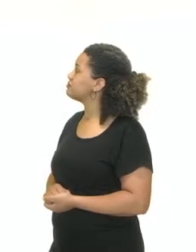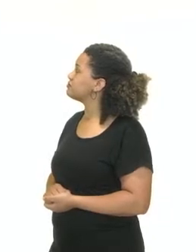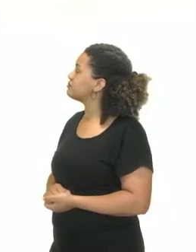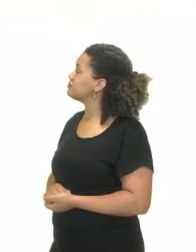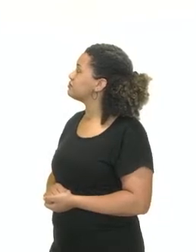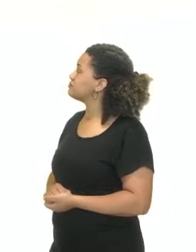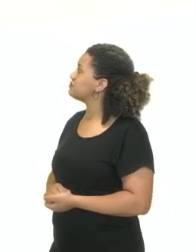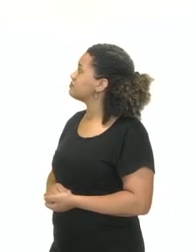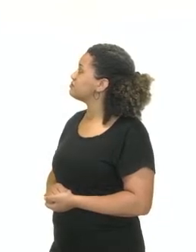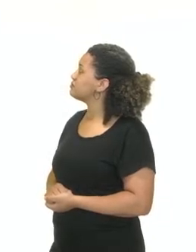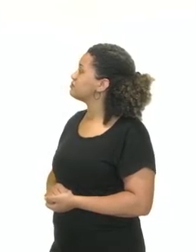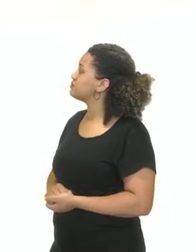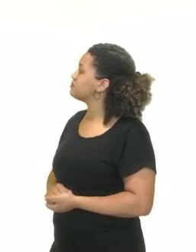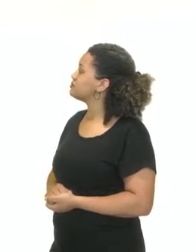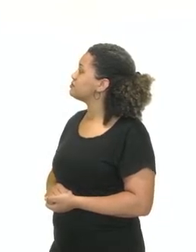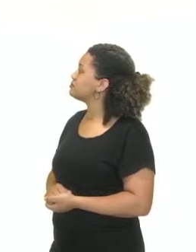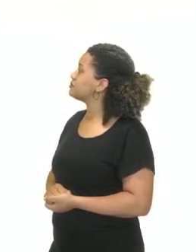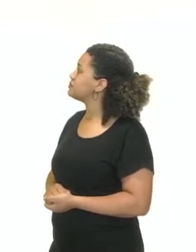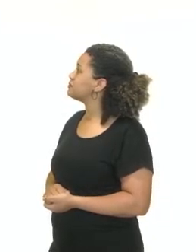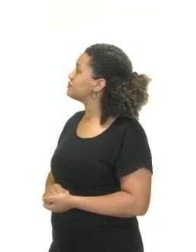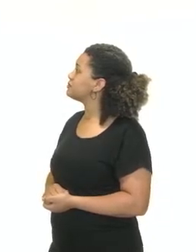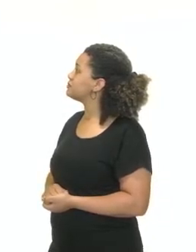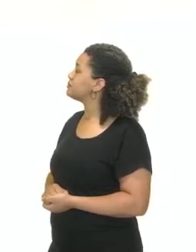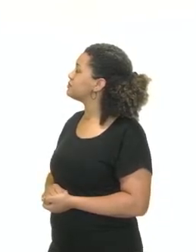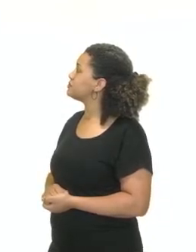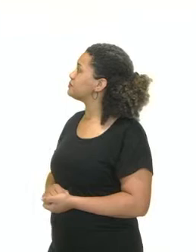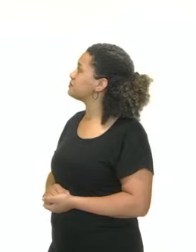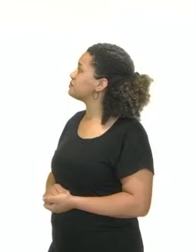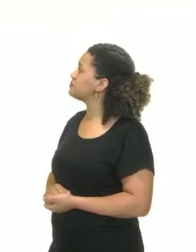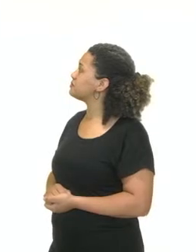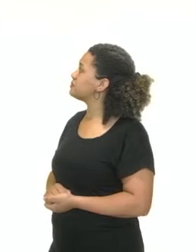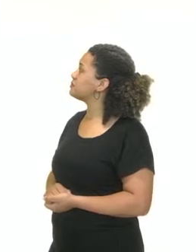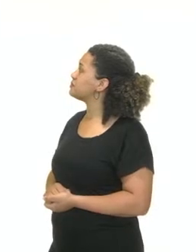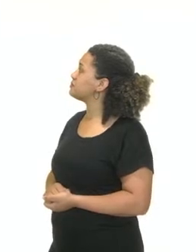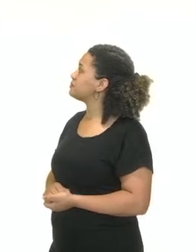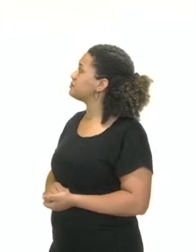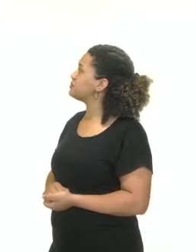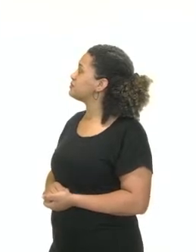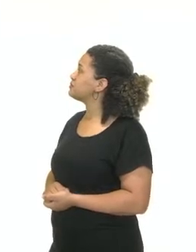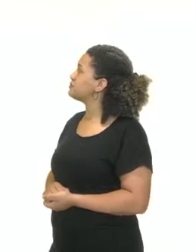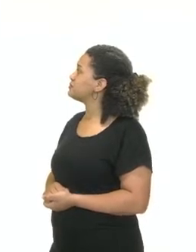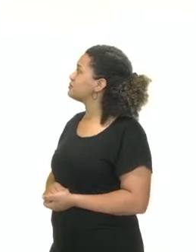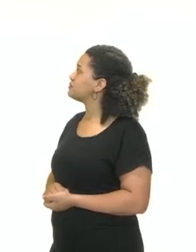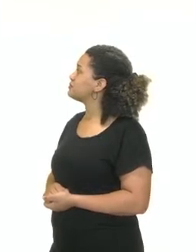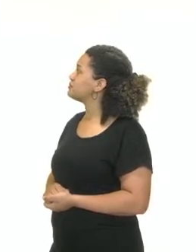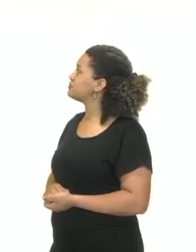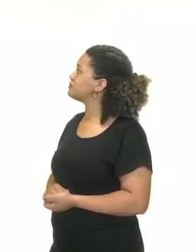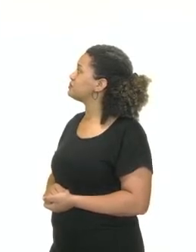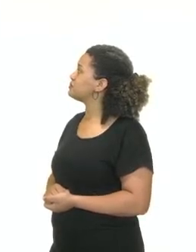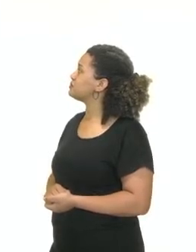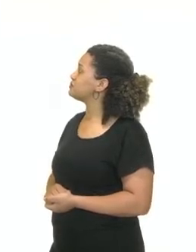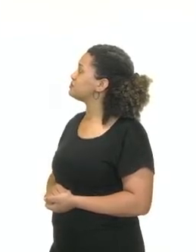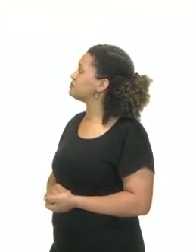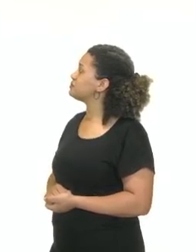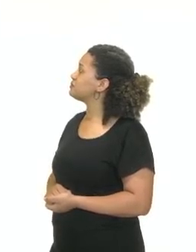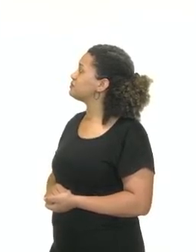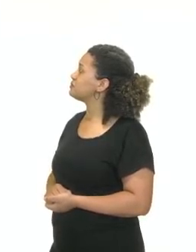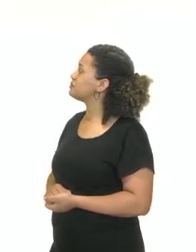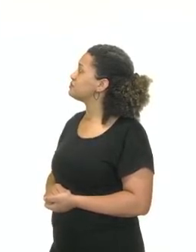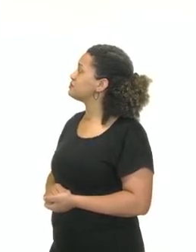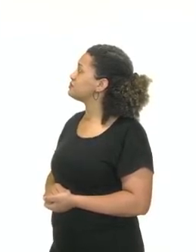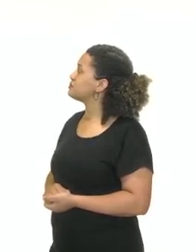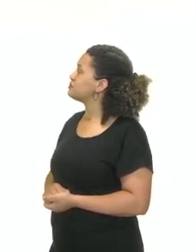tuas vagas do teu manto este borrão? Astros, noites, tempestades, rolai das